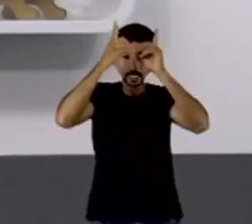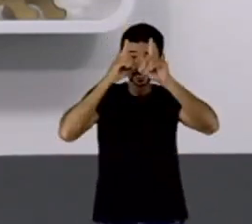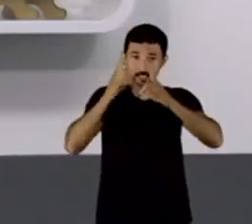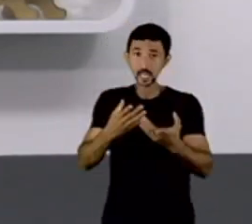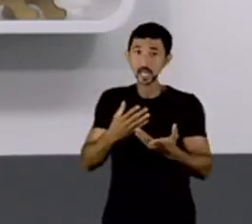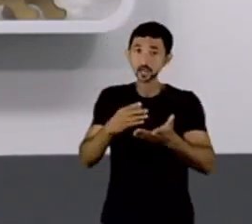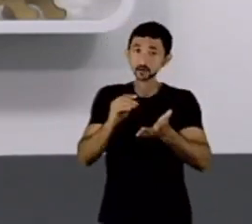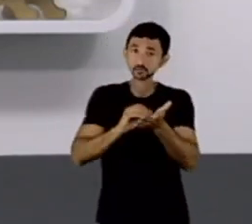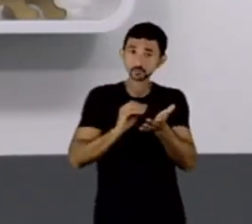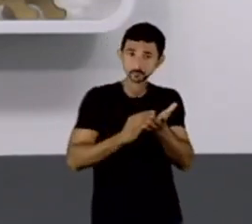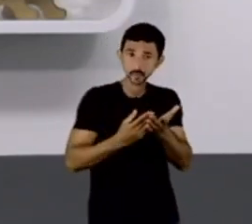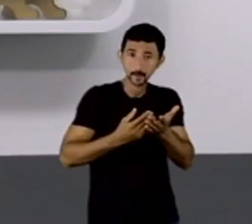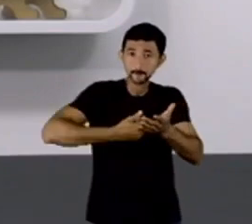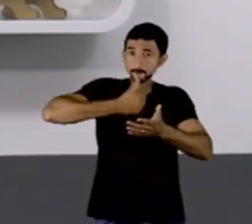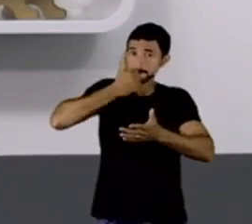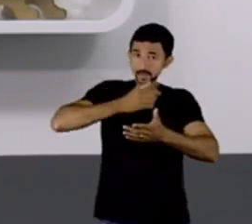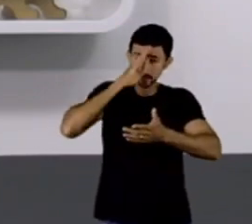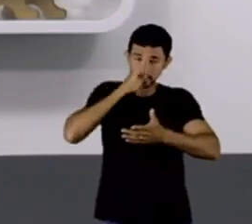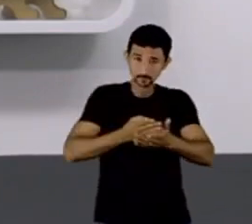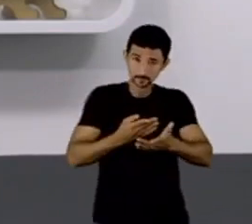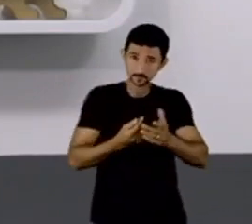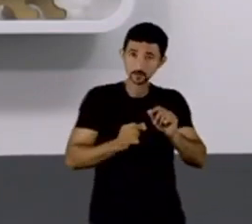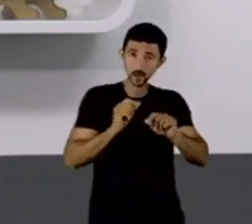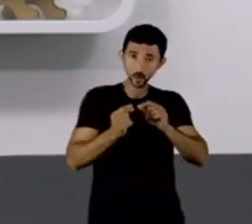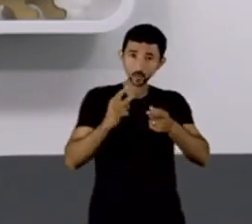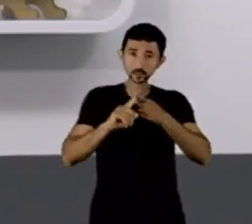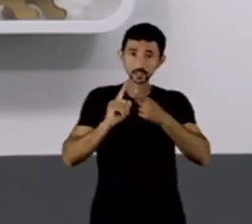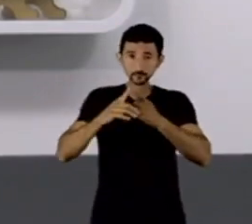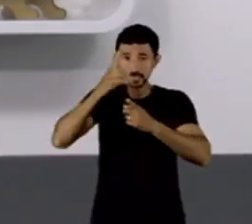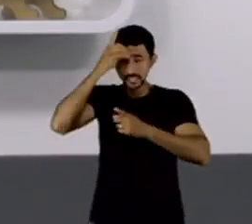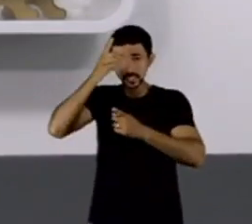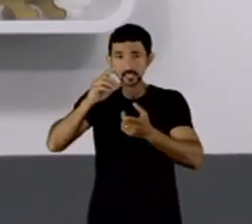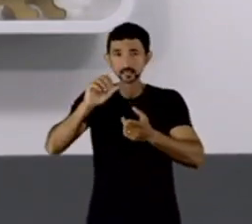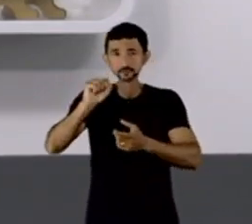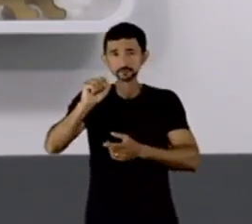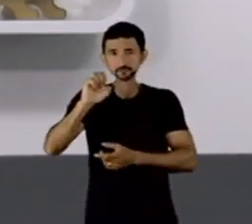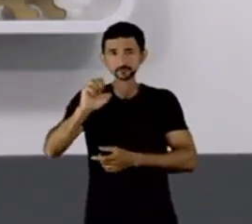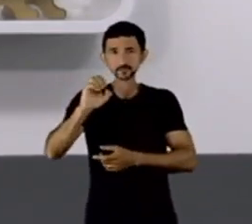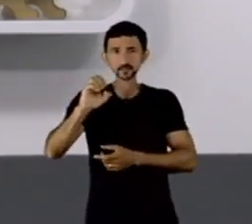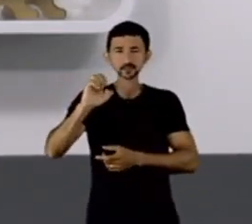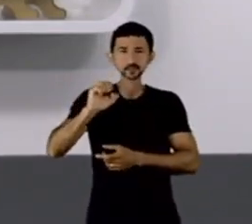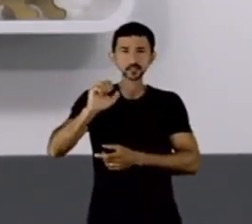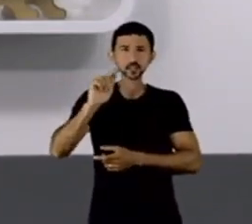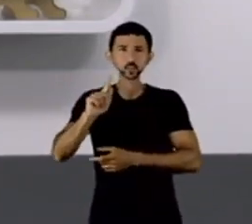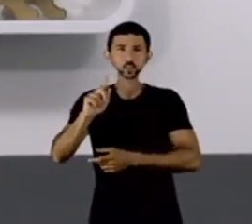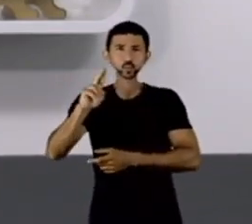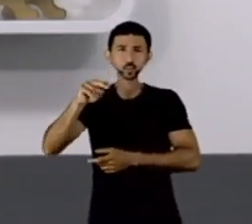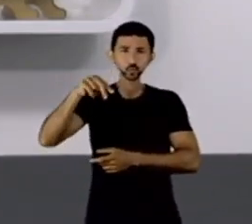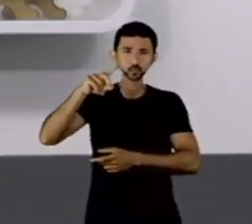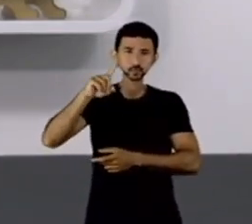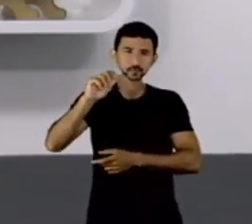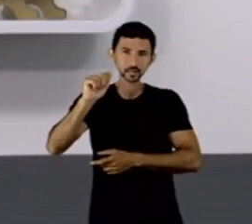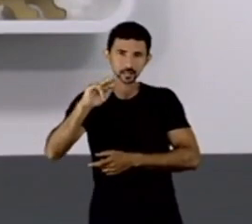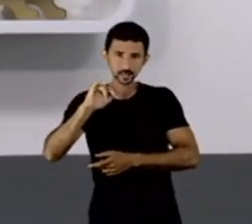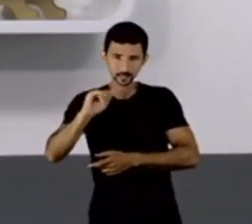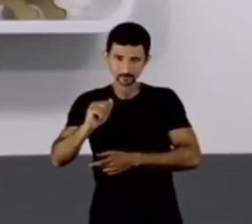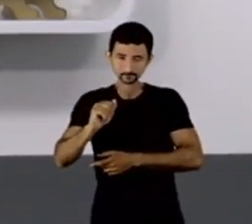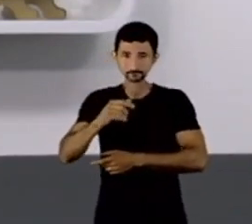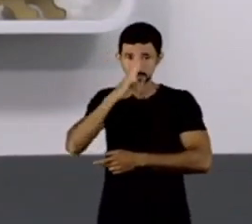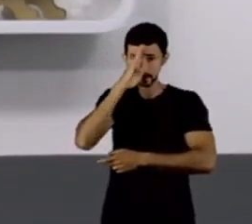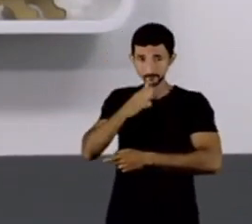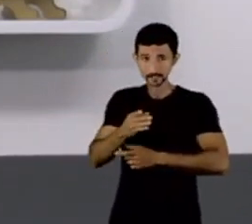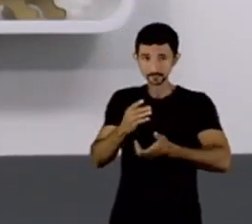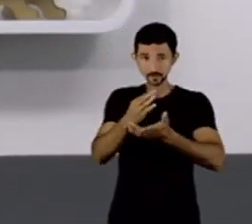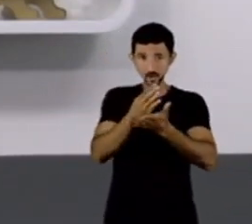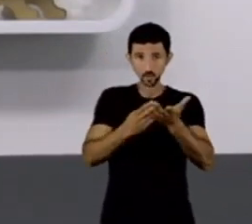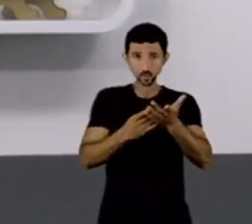nós chamamos de ideias principais e ideias secundárias. A principal, como o próprio nome já diz para você, é